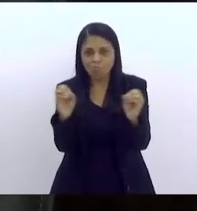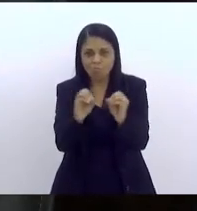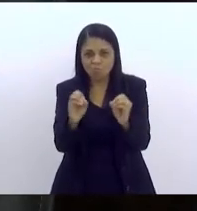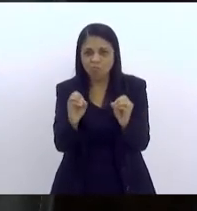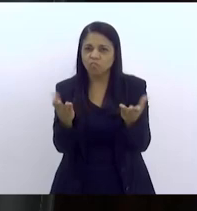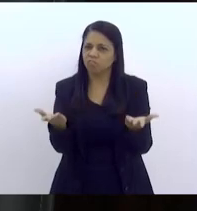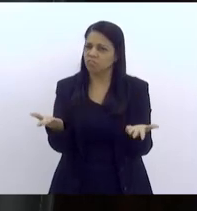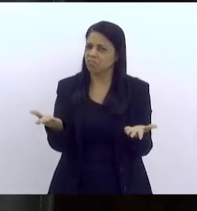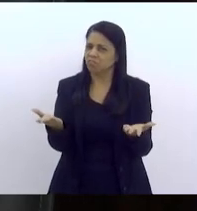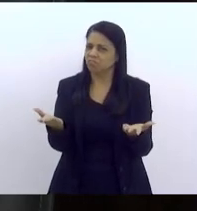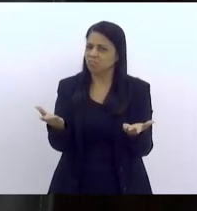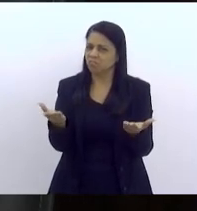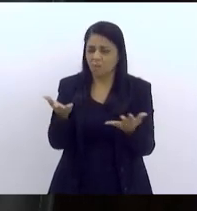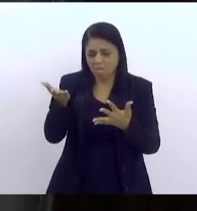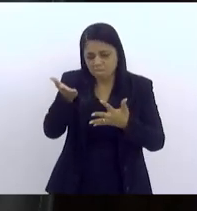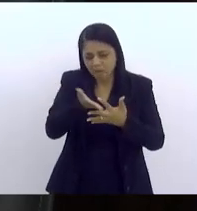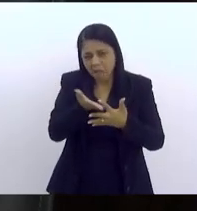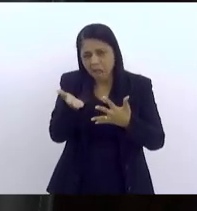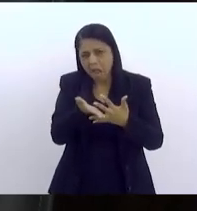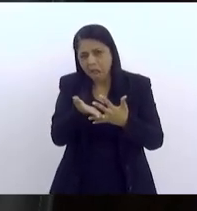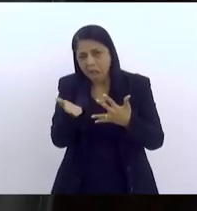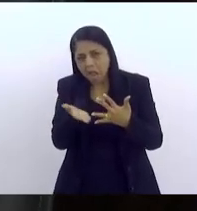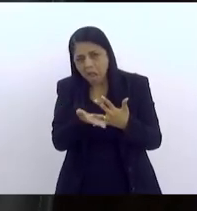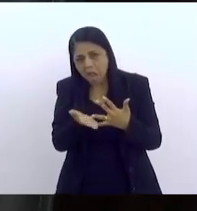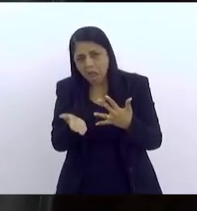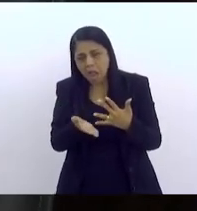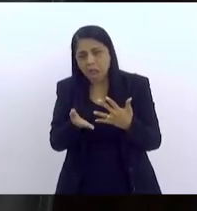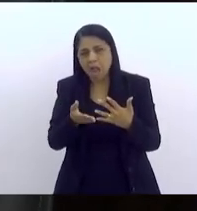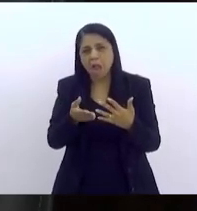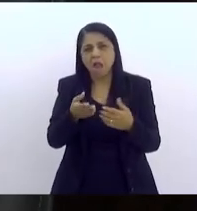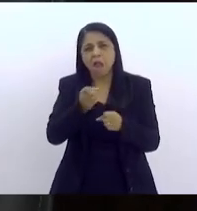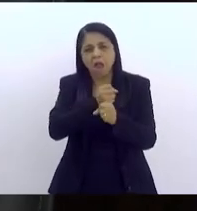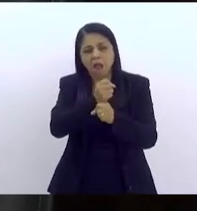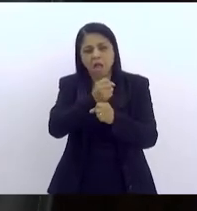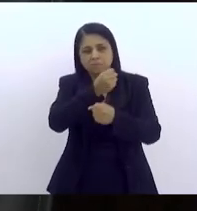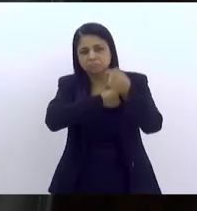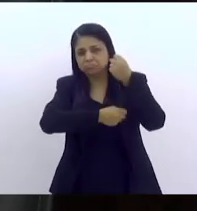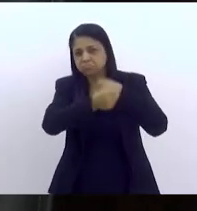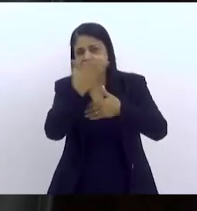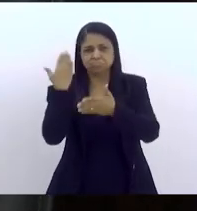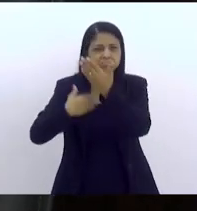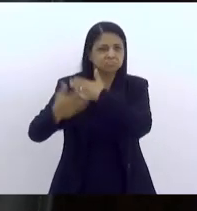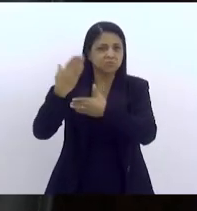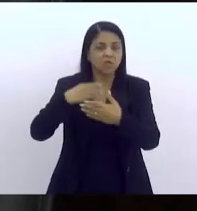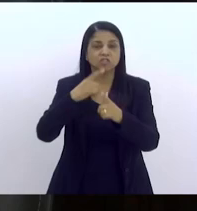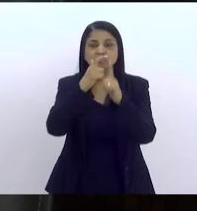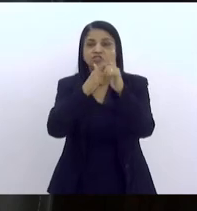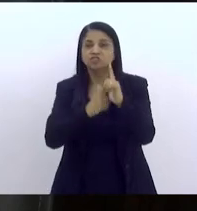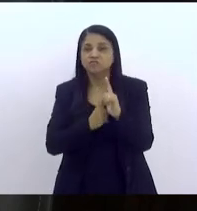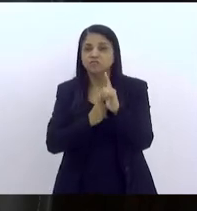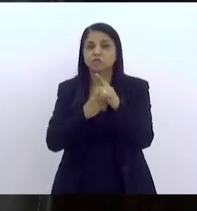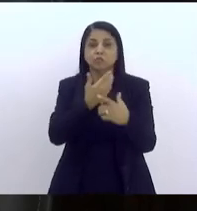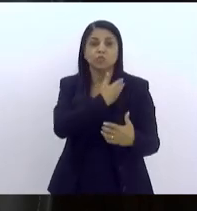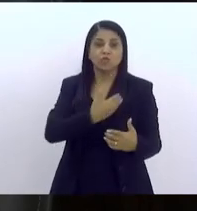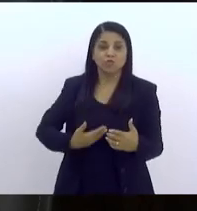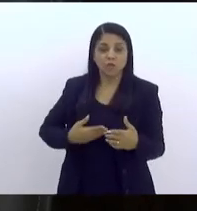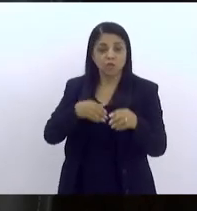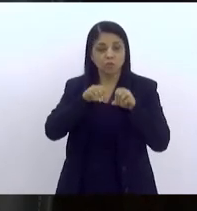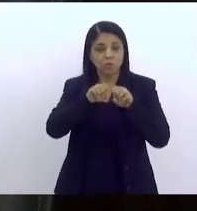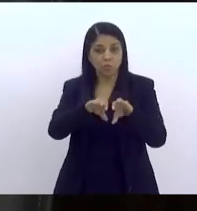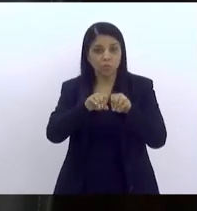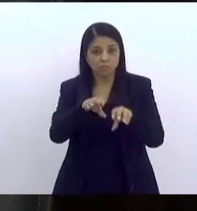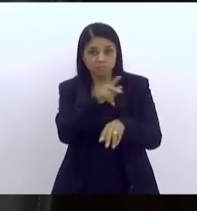houve um parcelamento nos anos anteriores da dívida do governo com os educadores e o governo